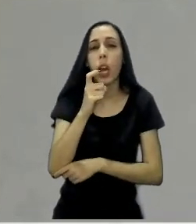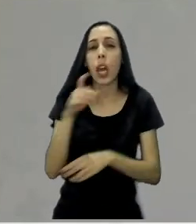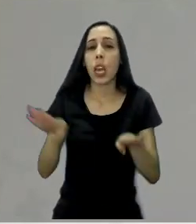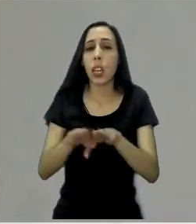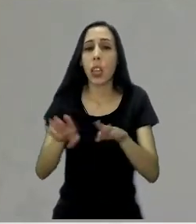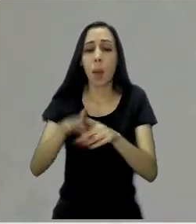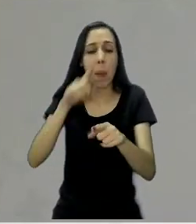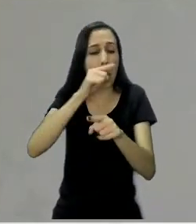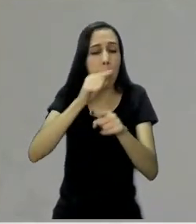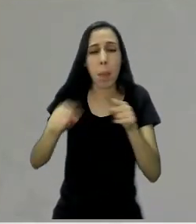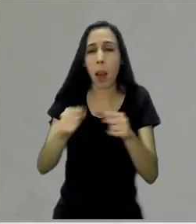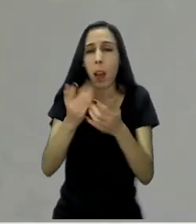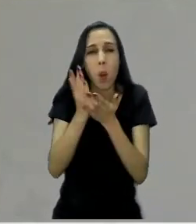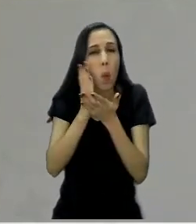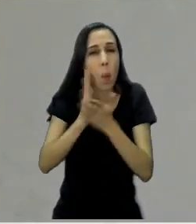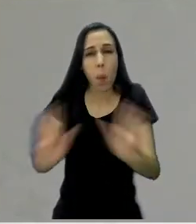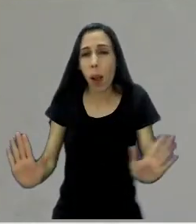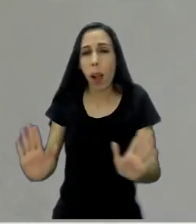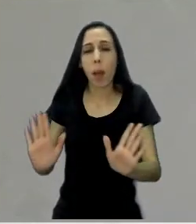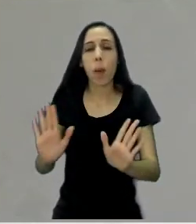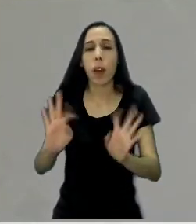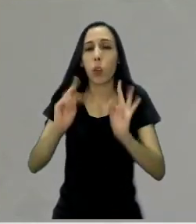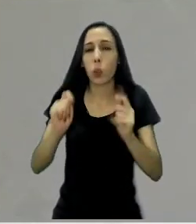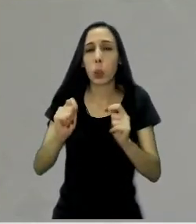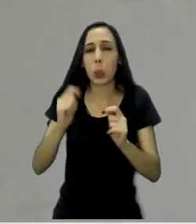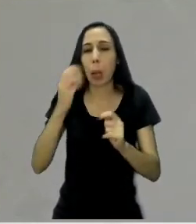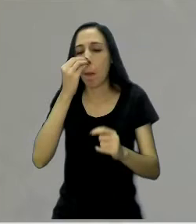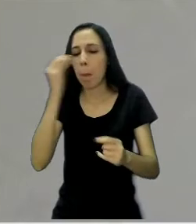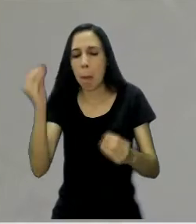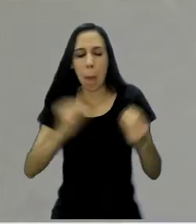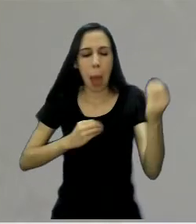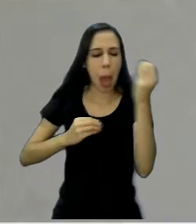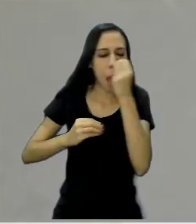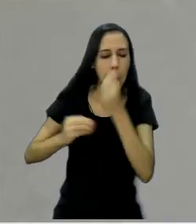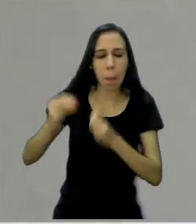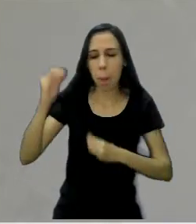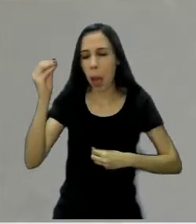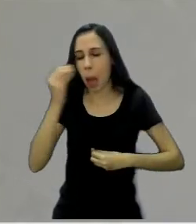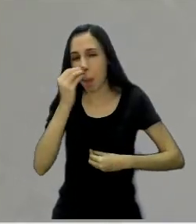E cancelar sentimentos de rejeição,